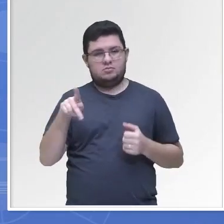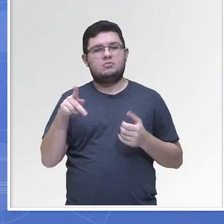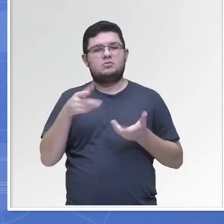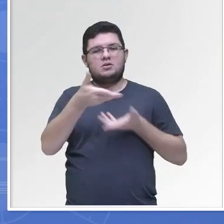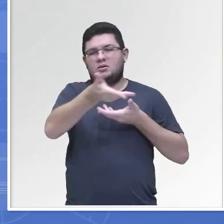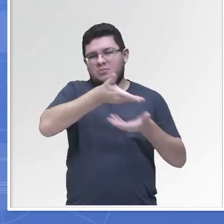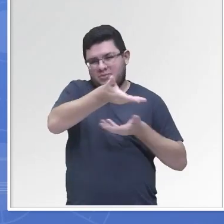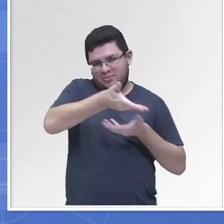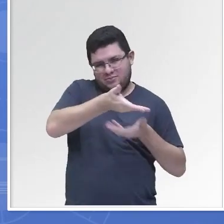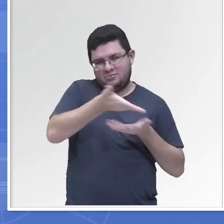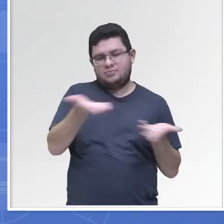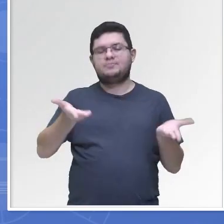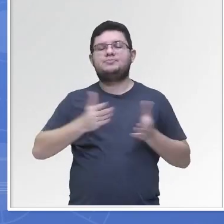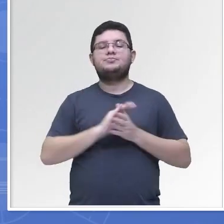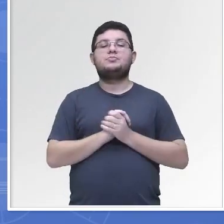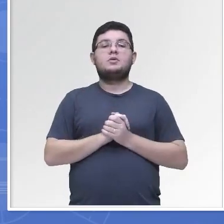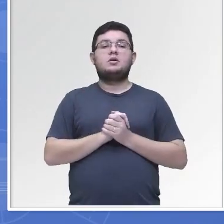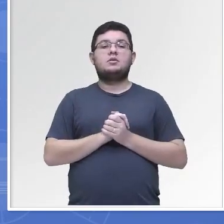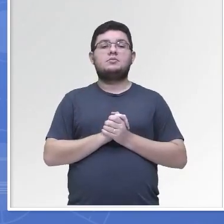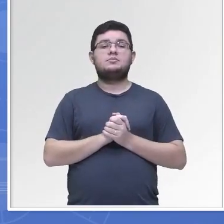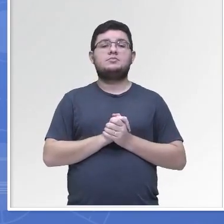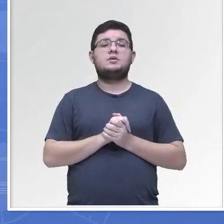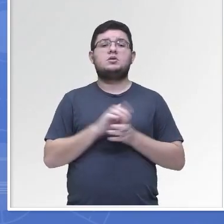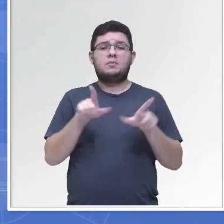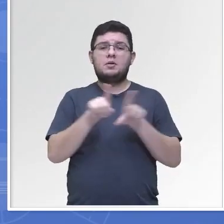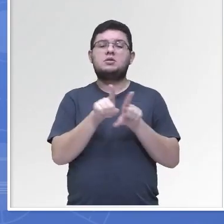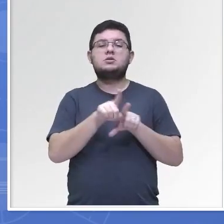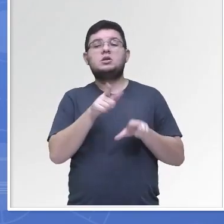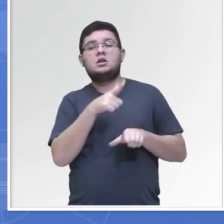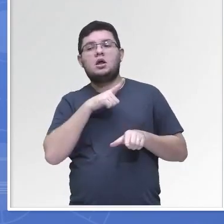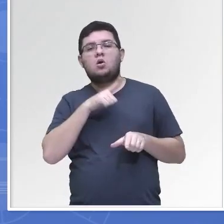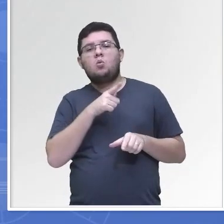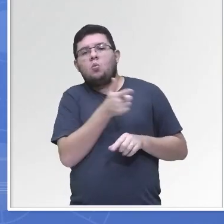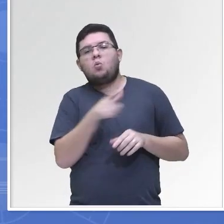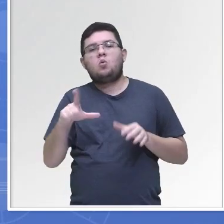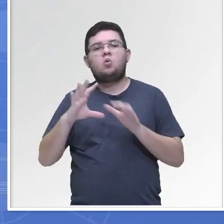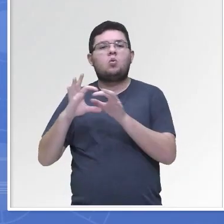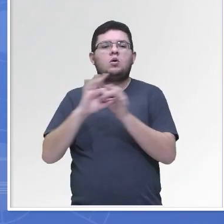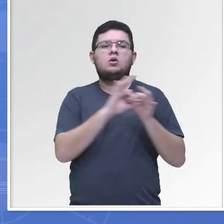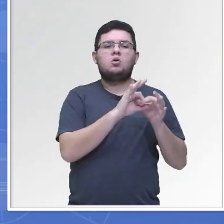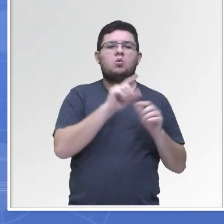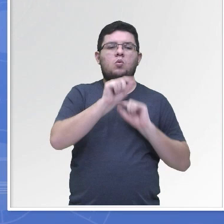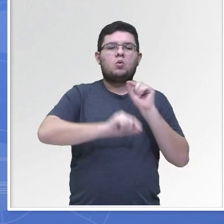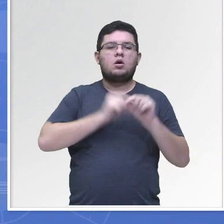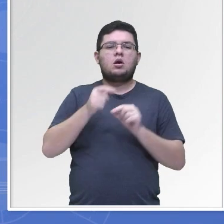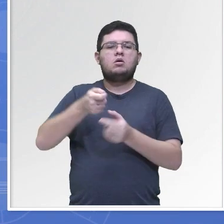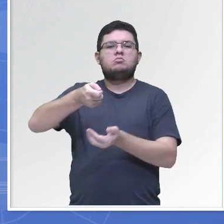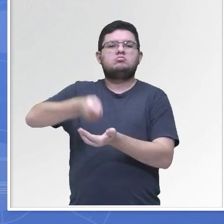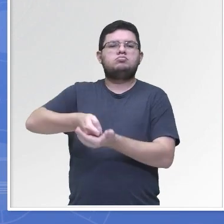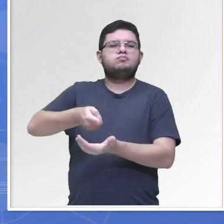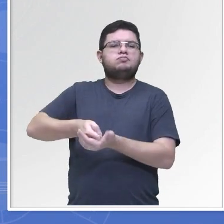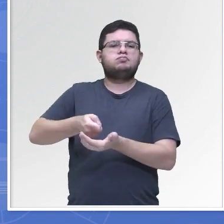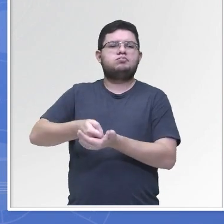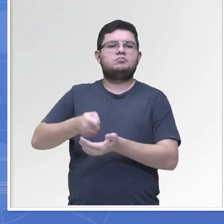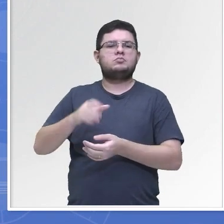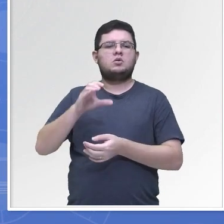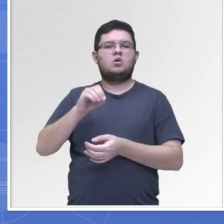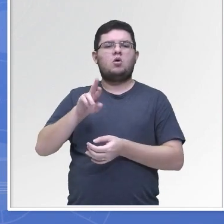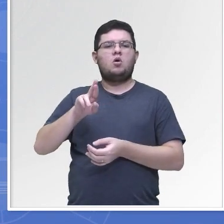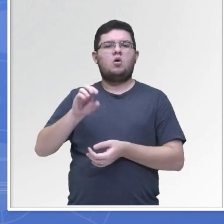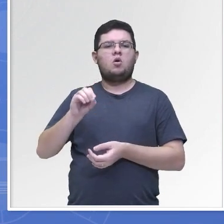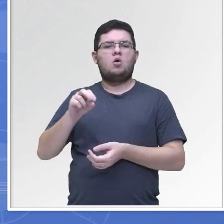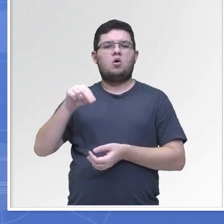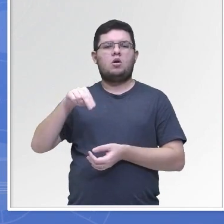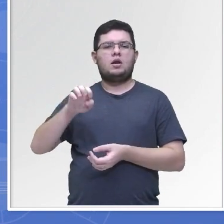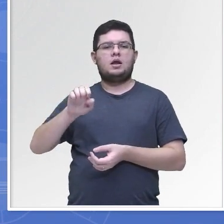certo? Isso é inserido no outro contexto, que é chamado de coronelismo. Então, o que é isso? São chefes políticos ou